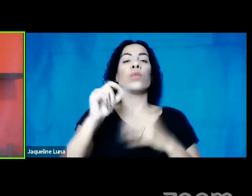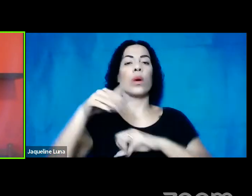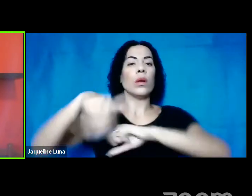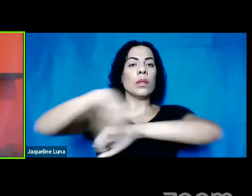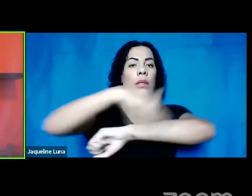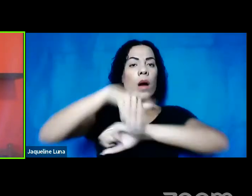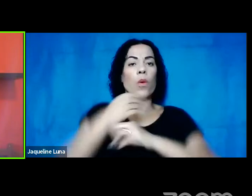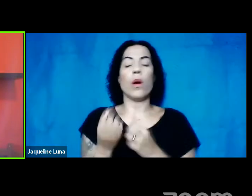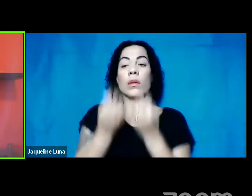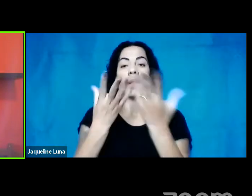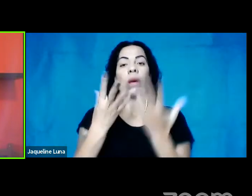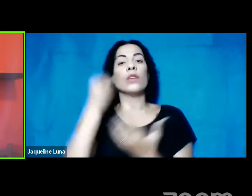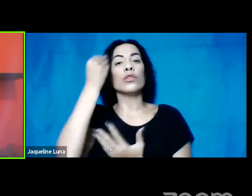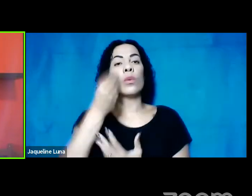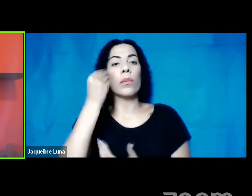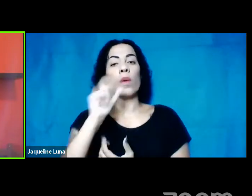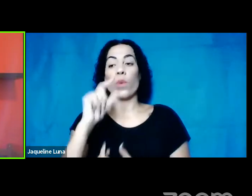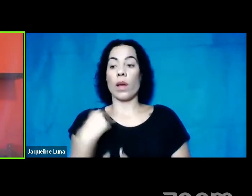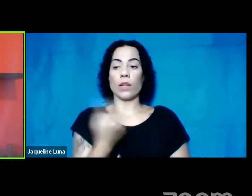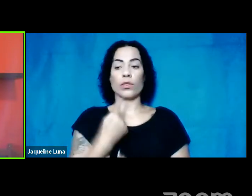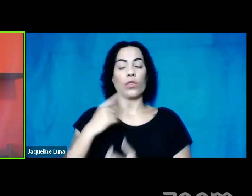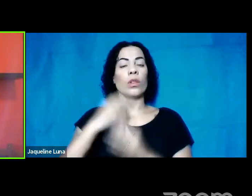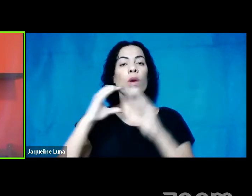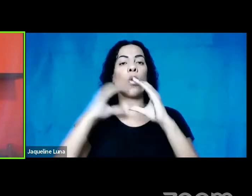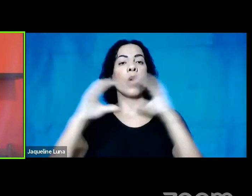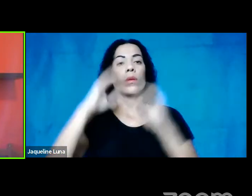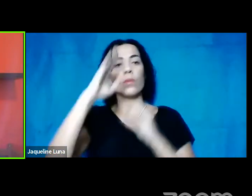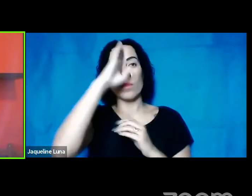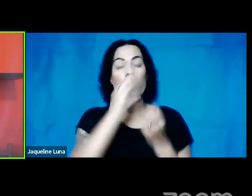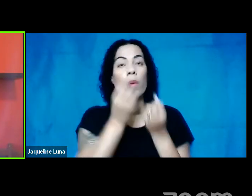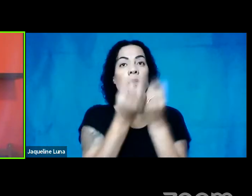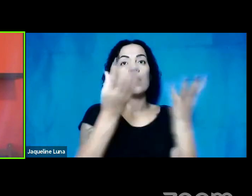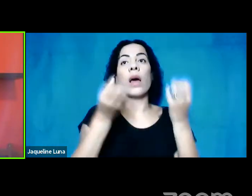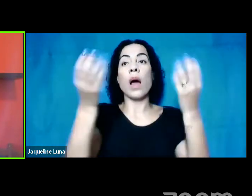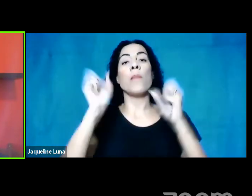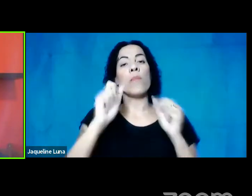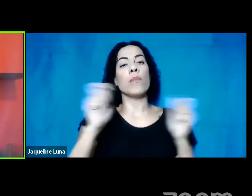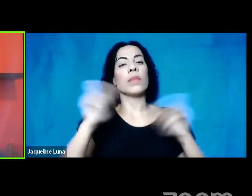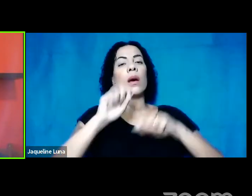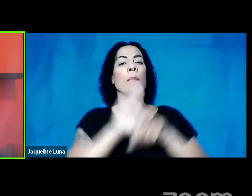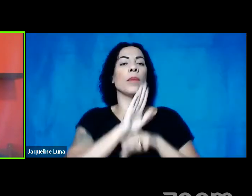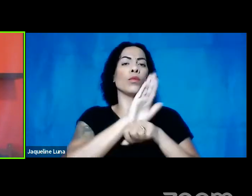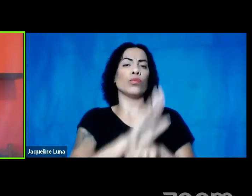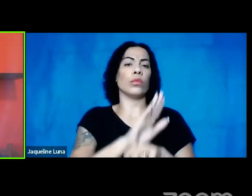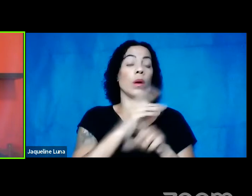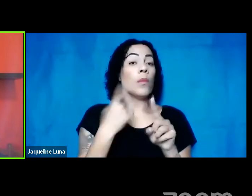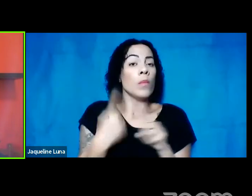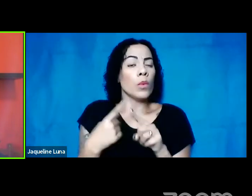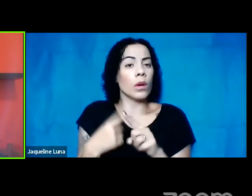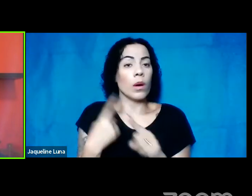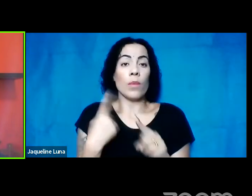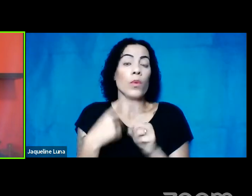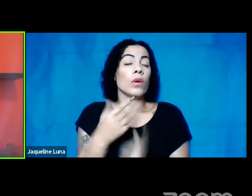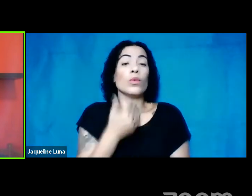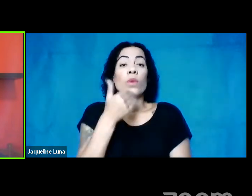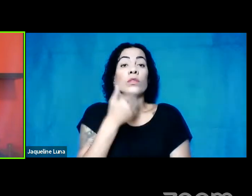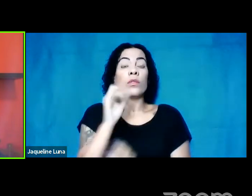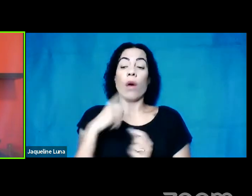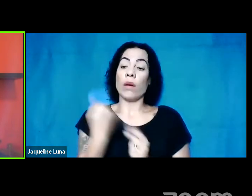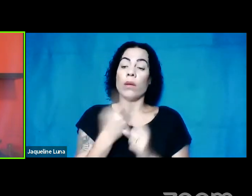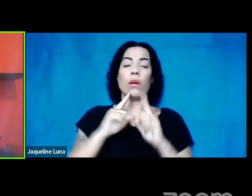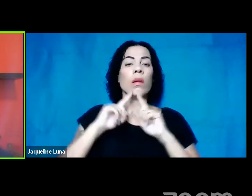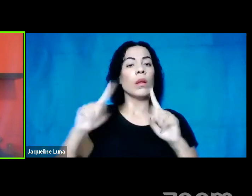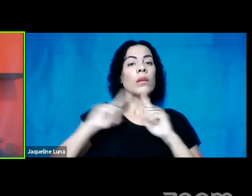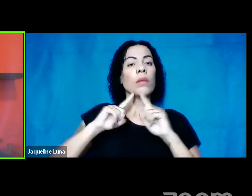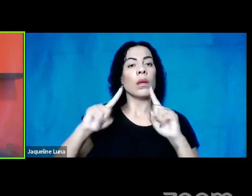experiência que a gente tem com a comunicação pública como alguma coisa que pode contribuir para isso. Por quê? Porque não basta a gente ficar reclamando que